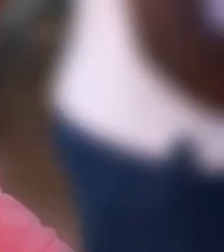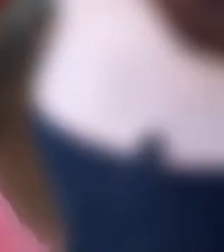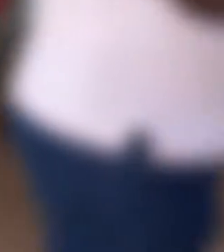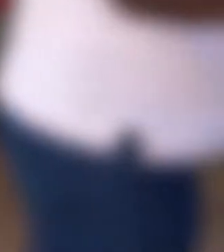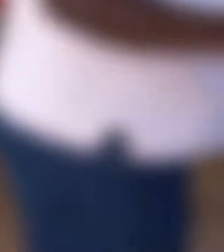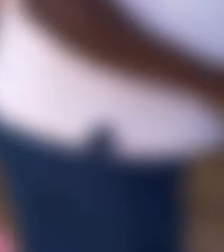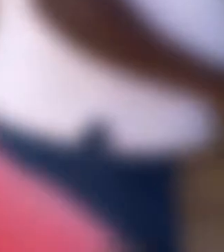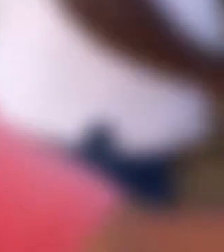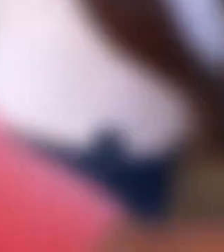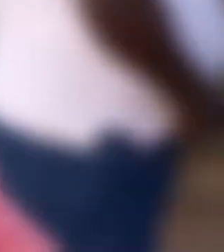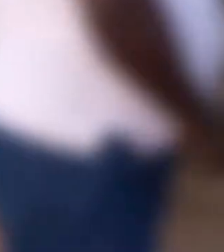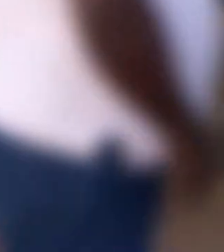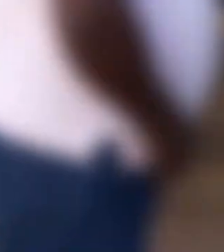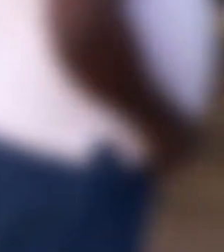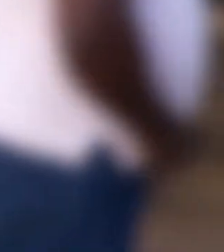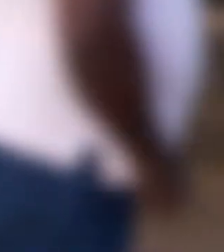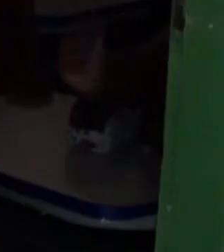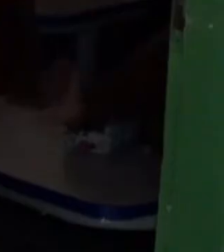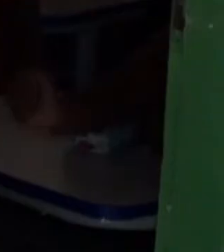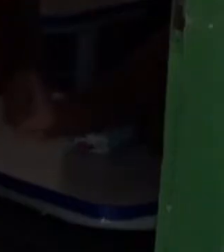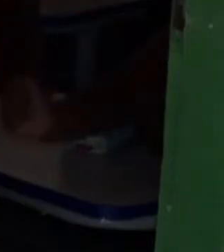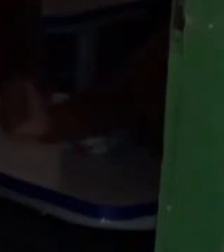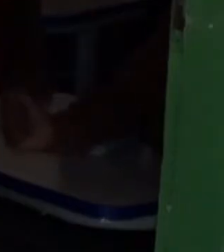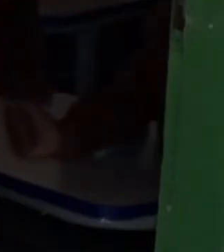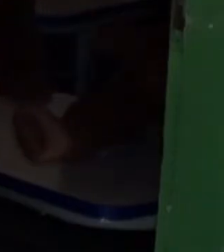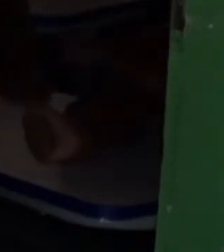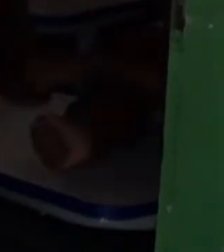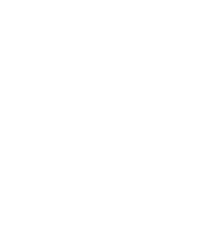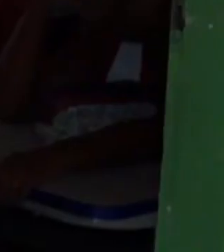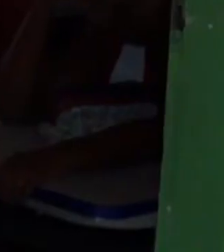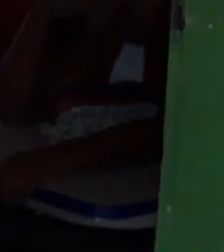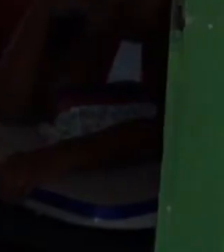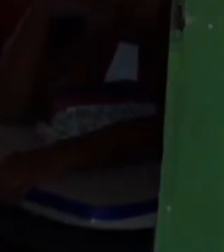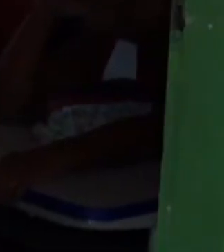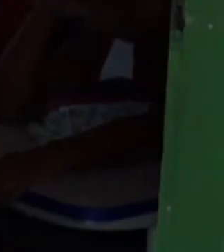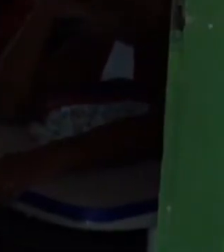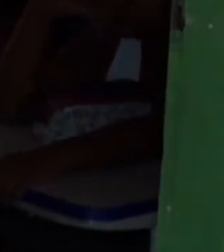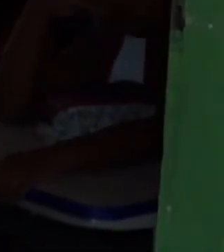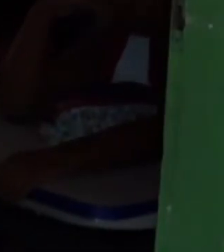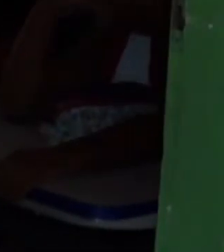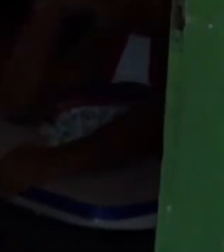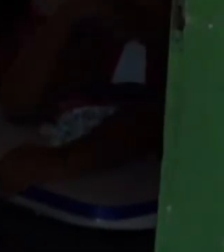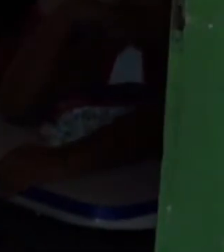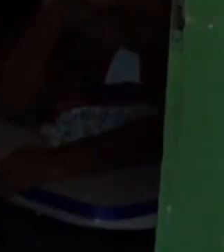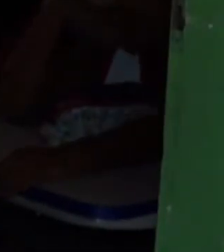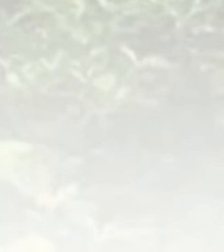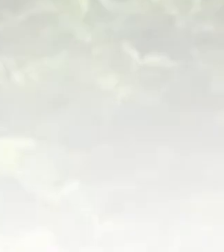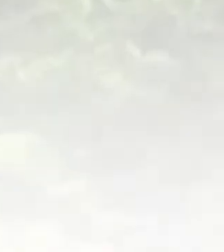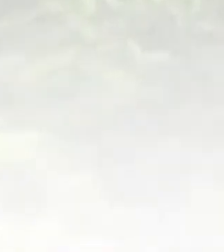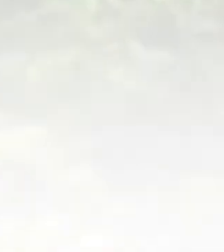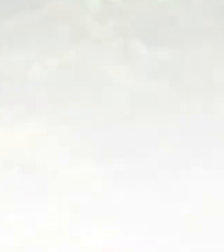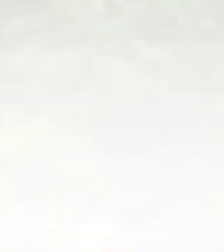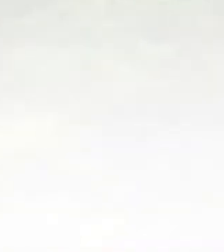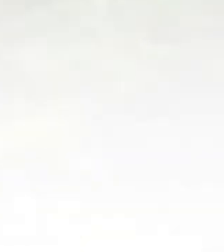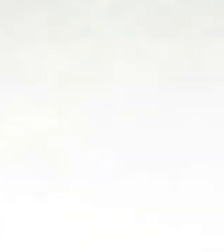estão no mesmo caminho da gente, a gente está ensinando o mesmo caminho para eles. Eu sou índio com muito orgulho. Eu me sinto bem de ser índia.